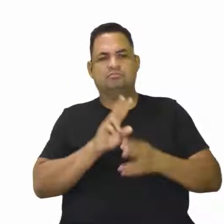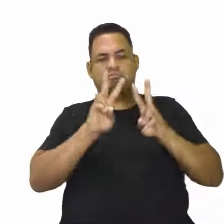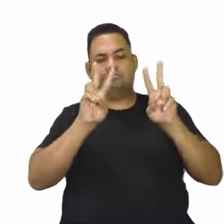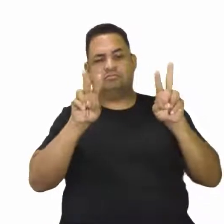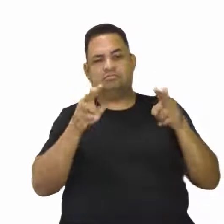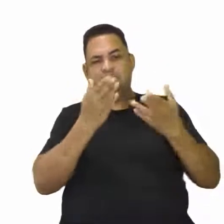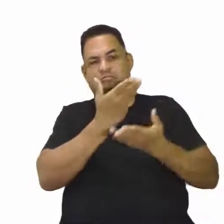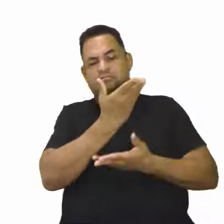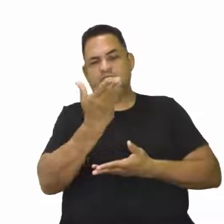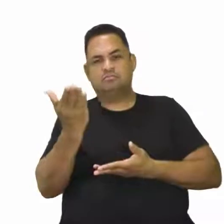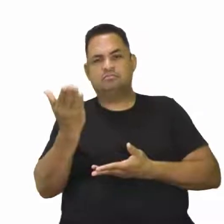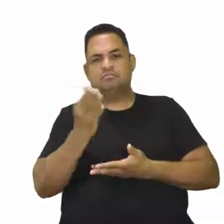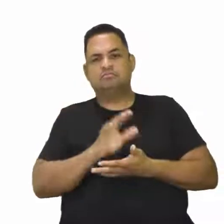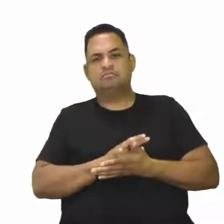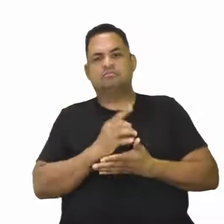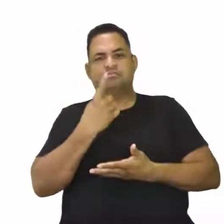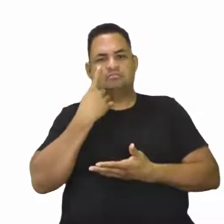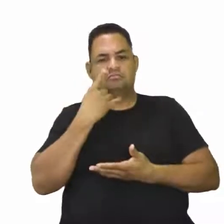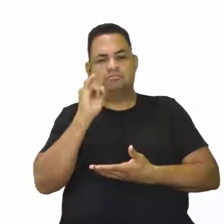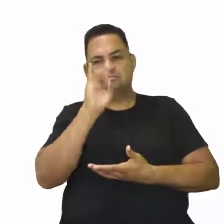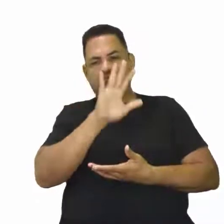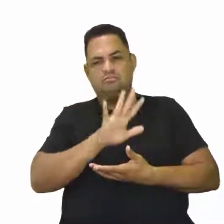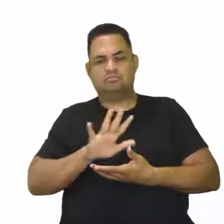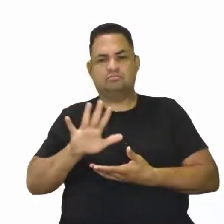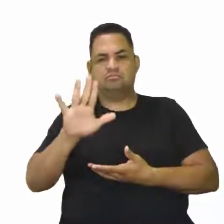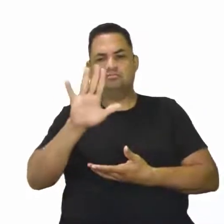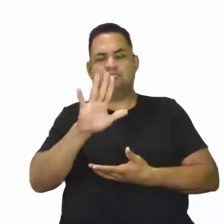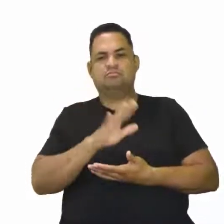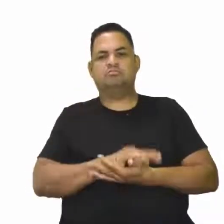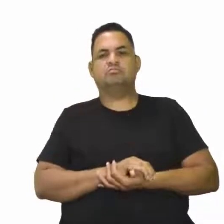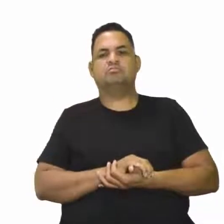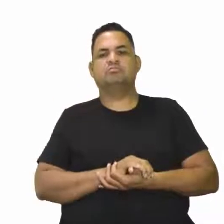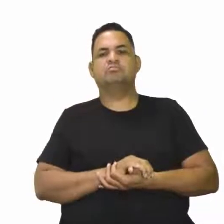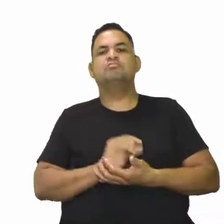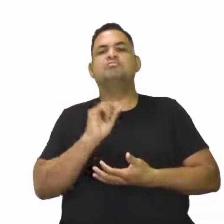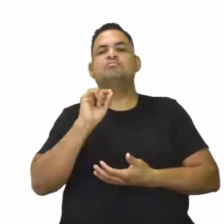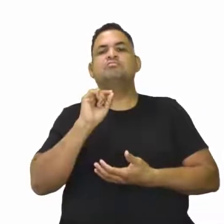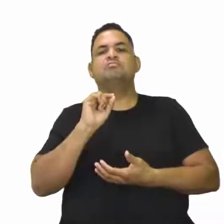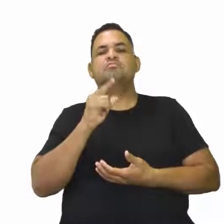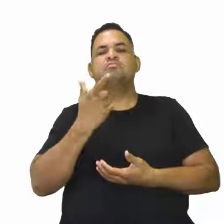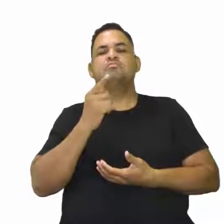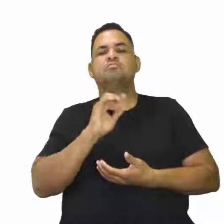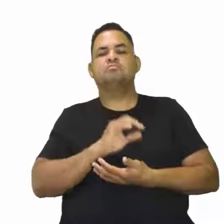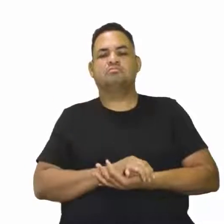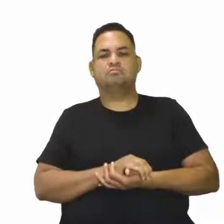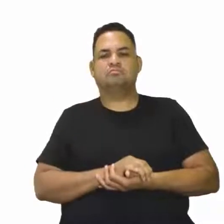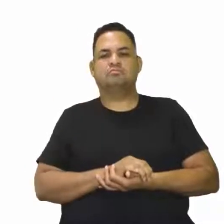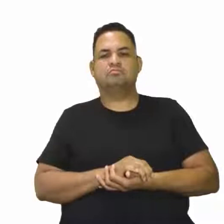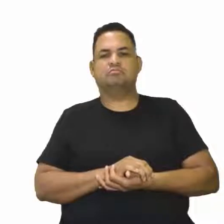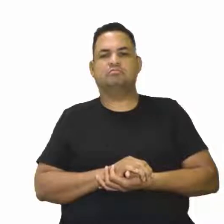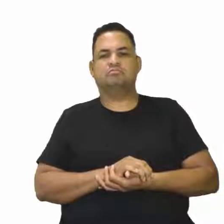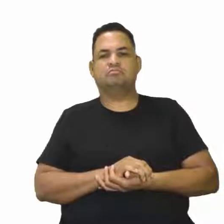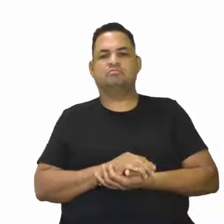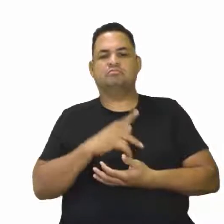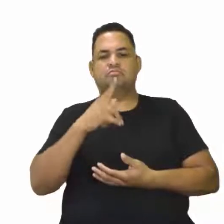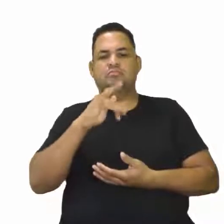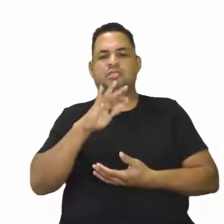título vai vir aqui indicando com a imagem. Então, o que é o trompo, galera? É